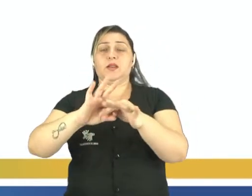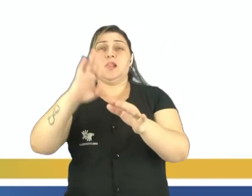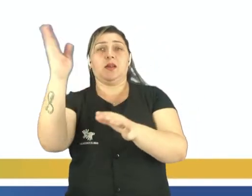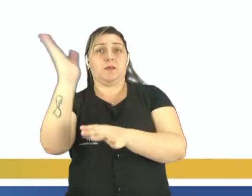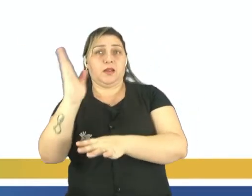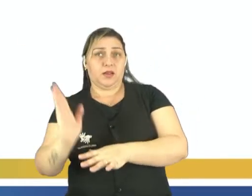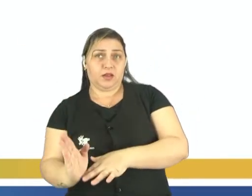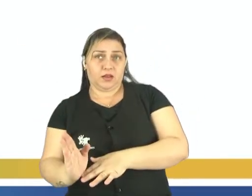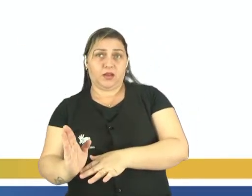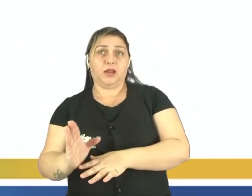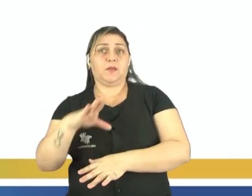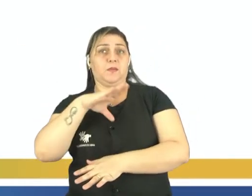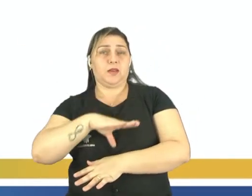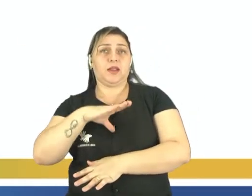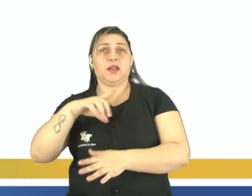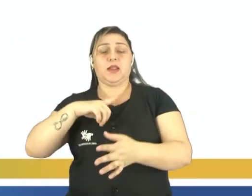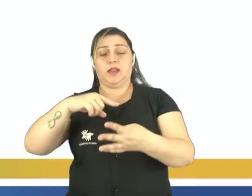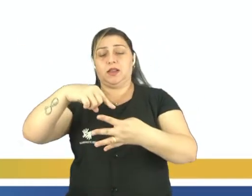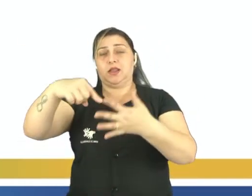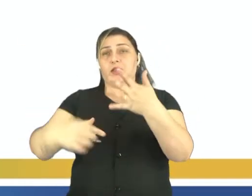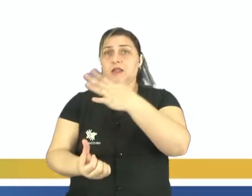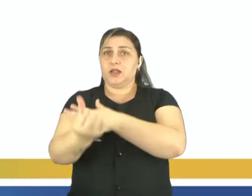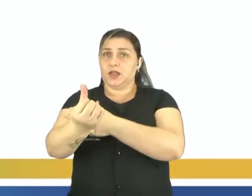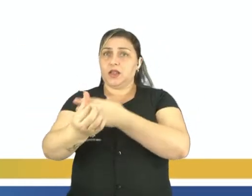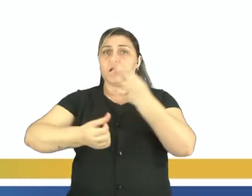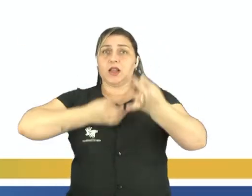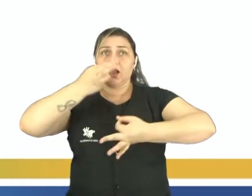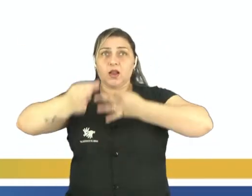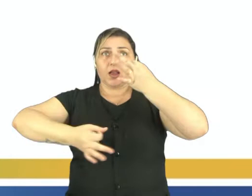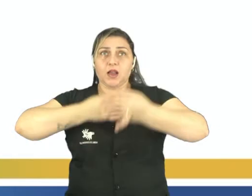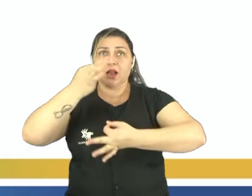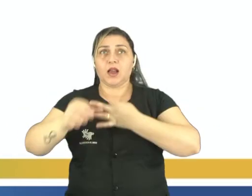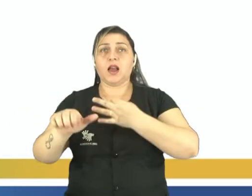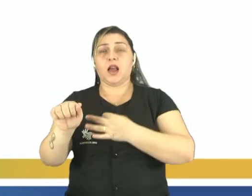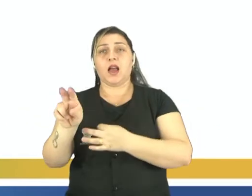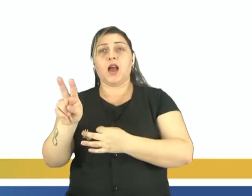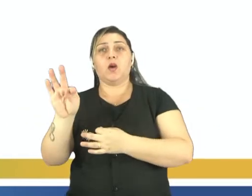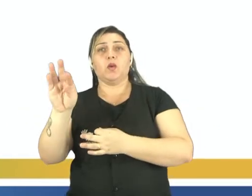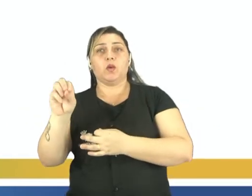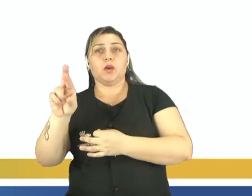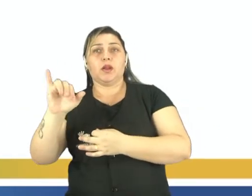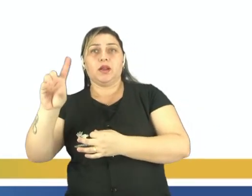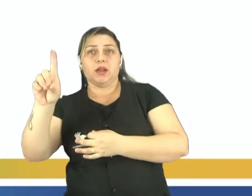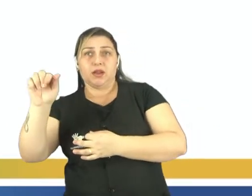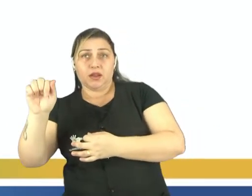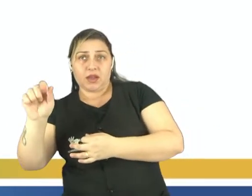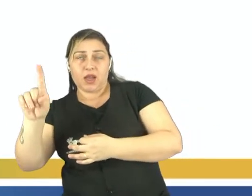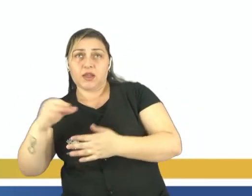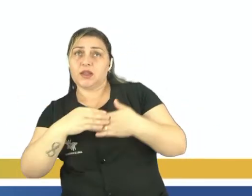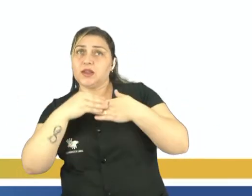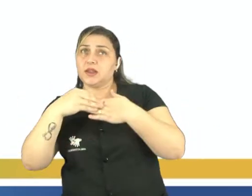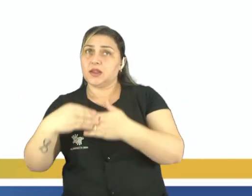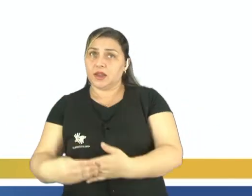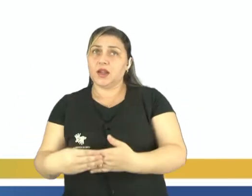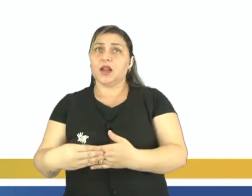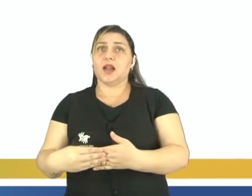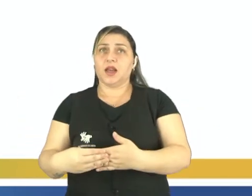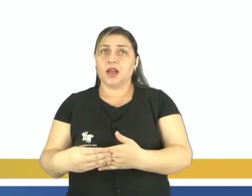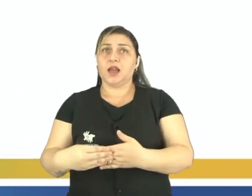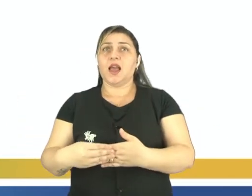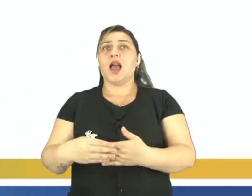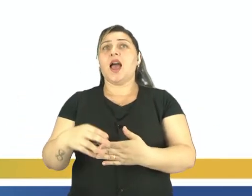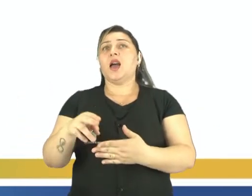Língua Portuguesa, nós temos 6 tipos de argumentos, tá? Argumento de autoridade, quando você traz aí o nome de